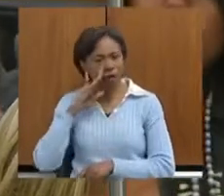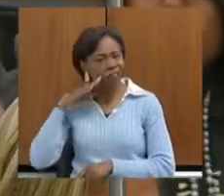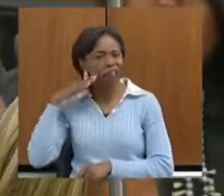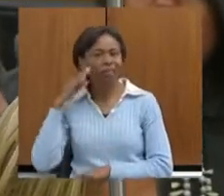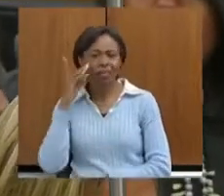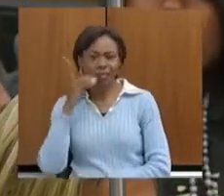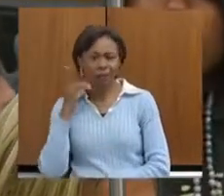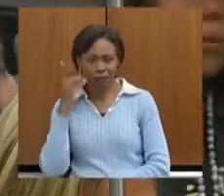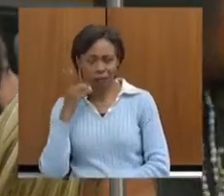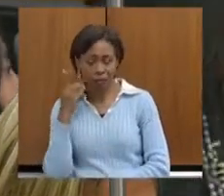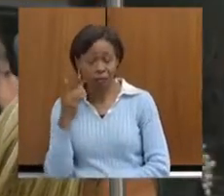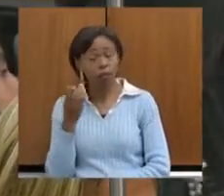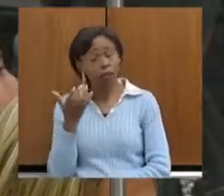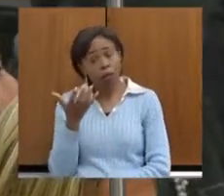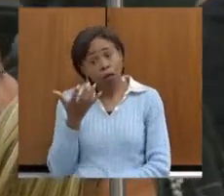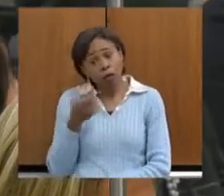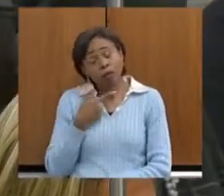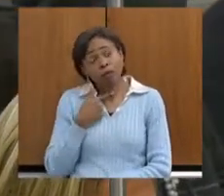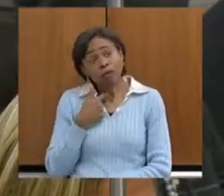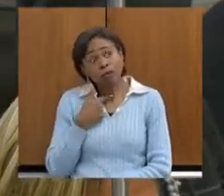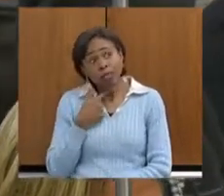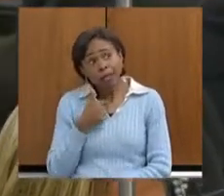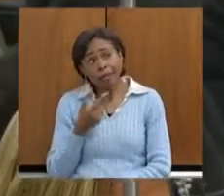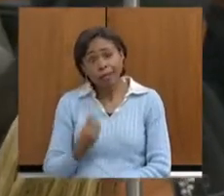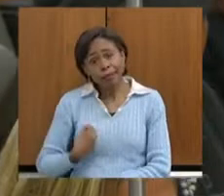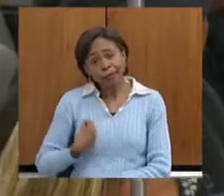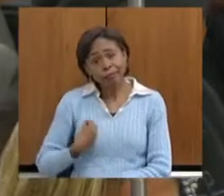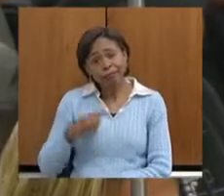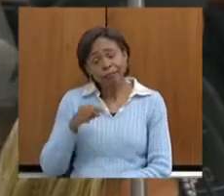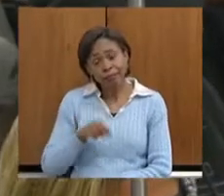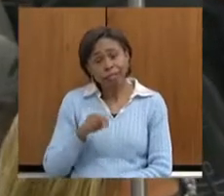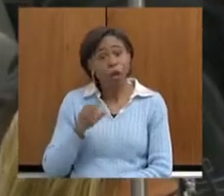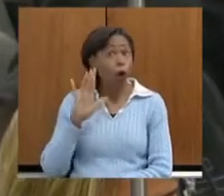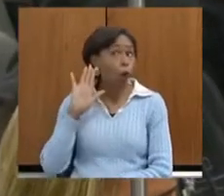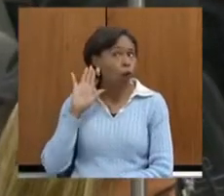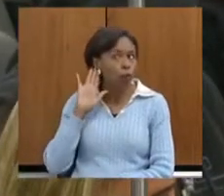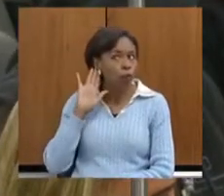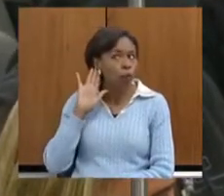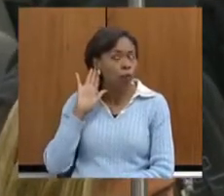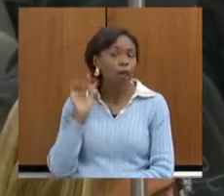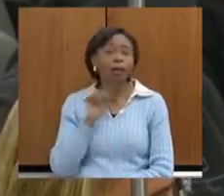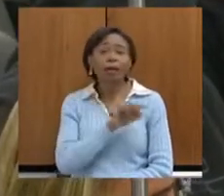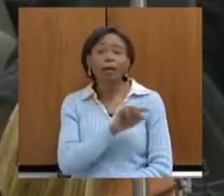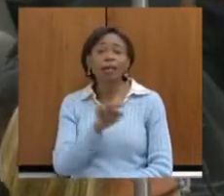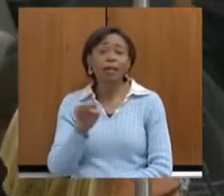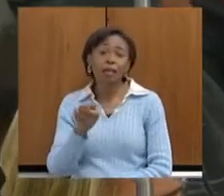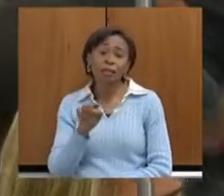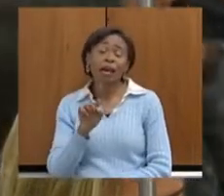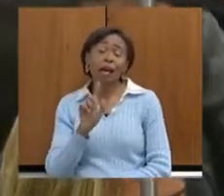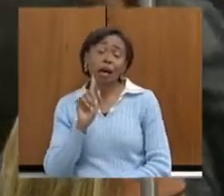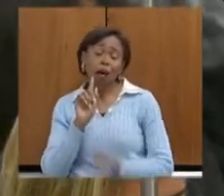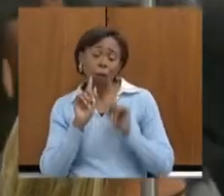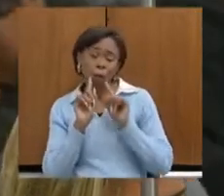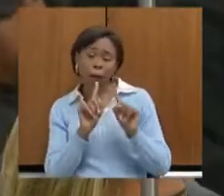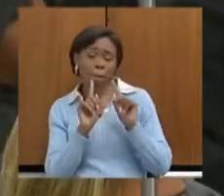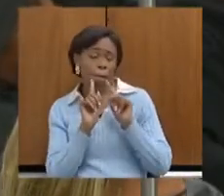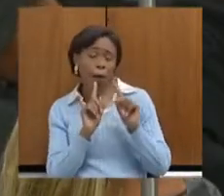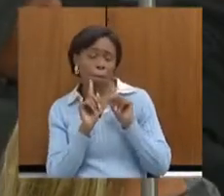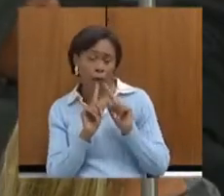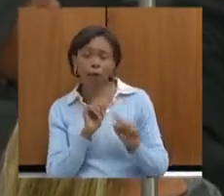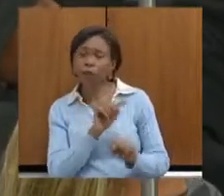gostaria até que tivesse aqui ouvindo o nosso reclamo quem já passou por aqui